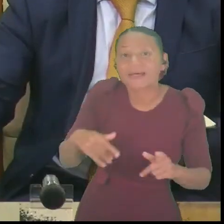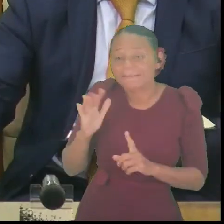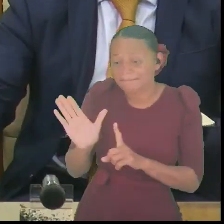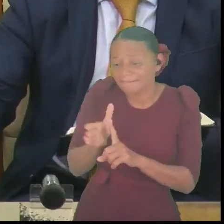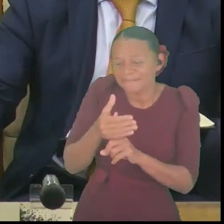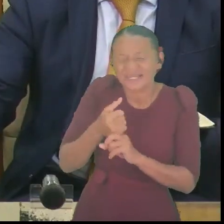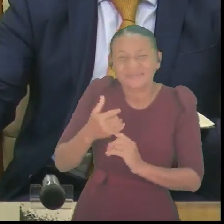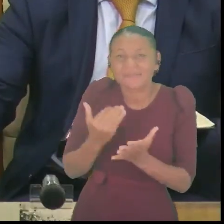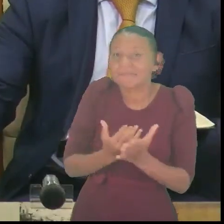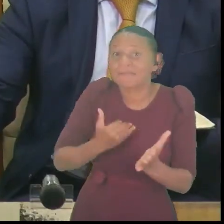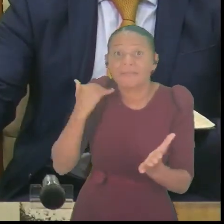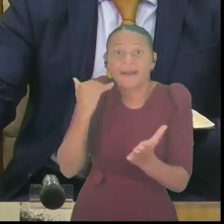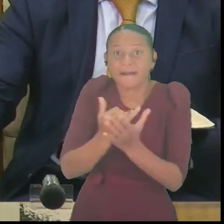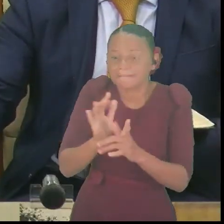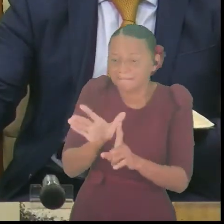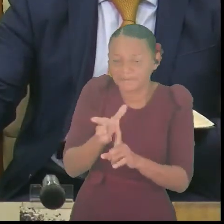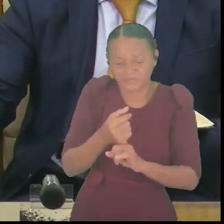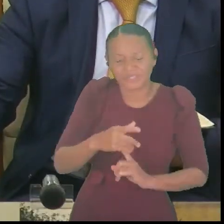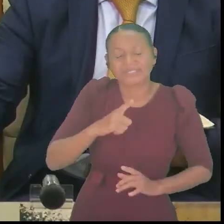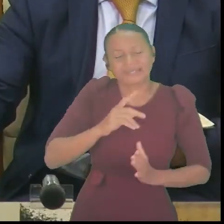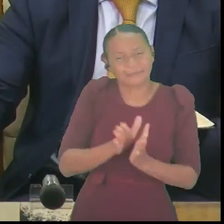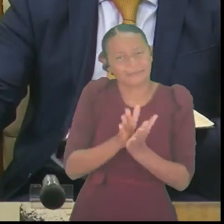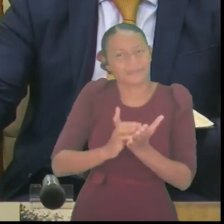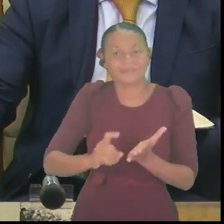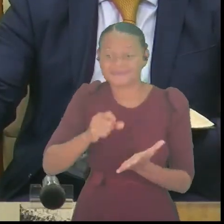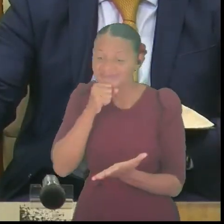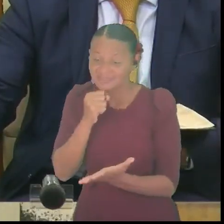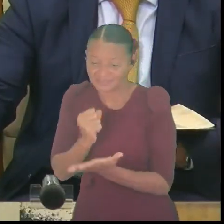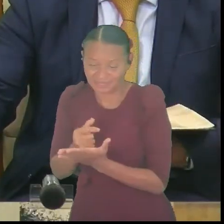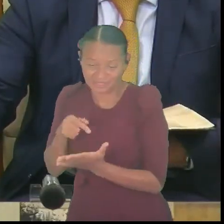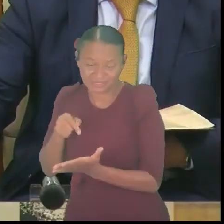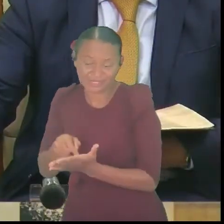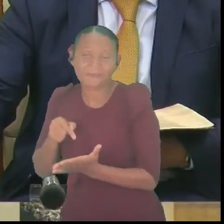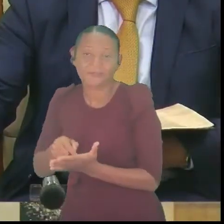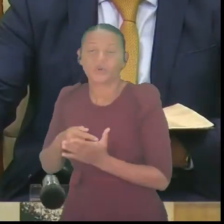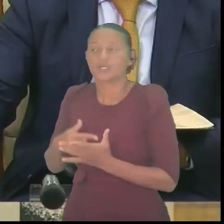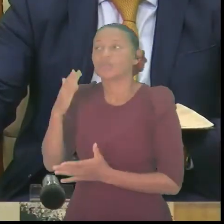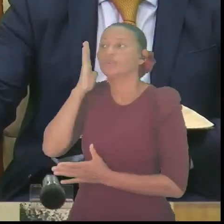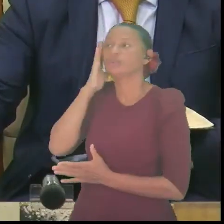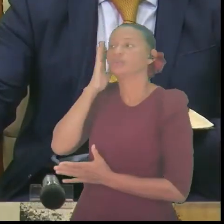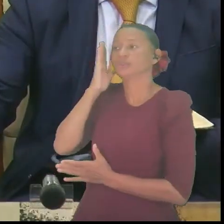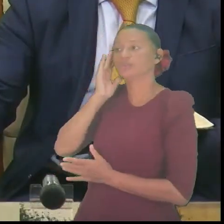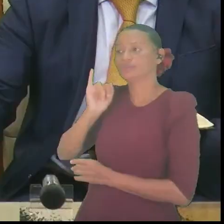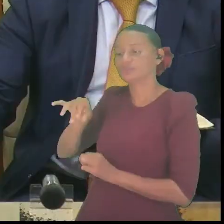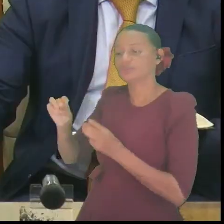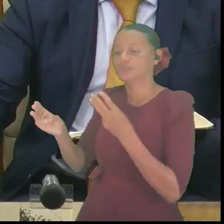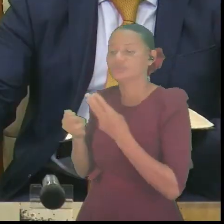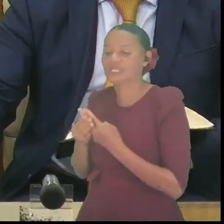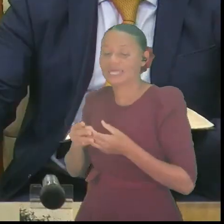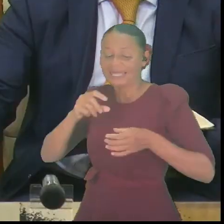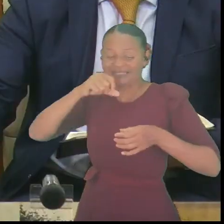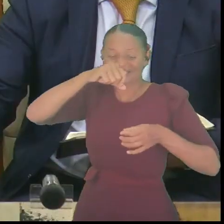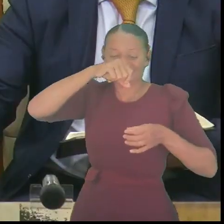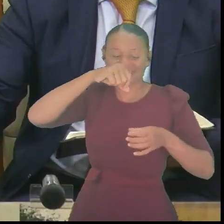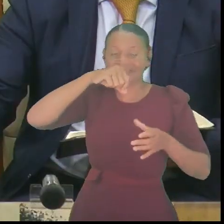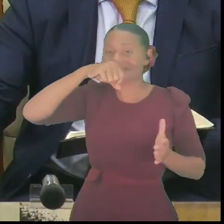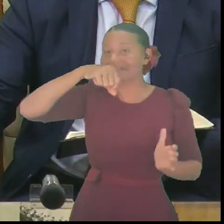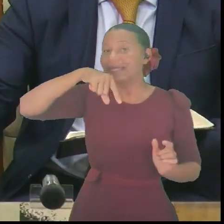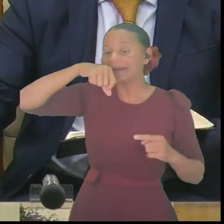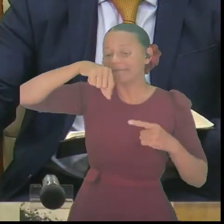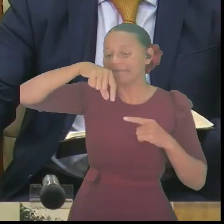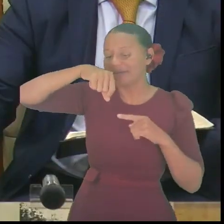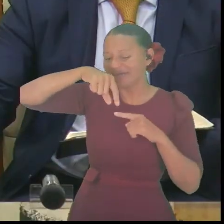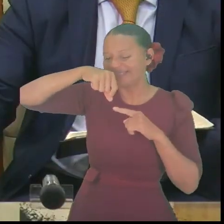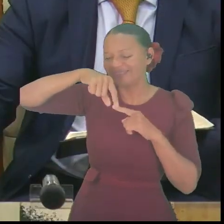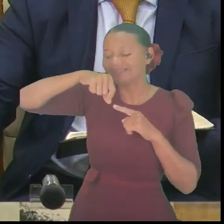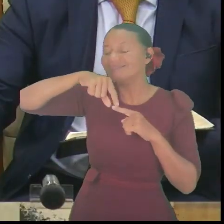foi o maior mistério do Antigo Testamento, porque na concepção judaica a semente era apenas do homem. Hoje nós sabemos que numa